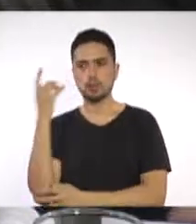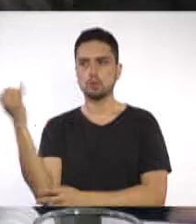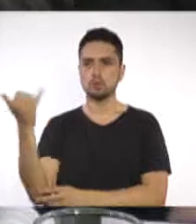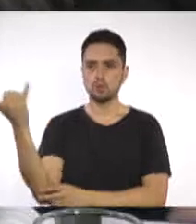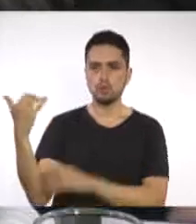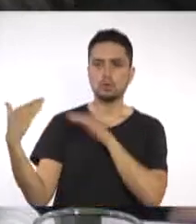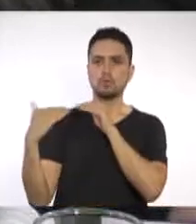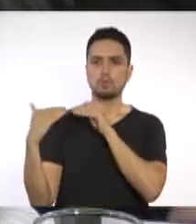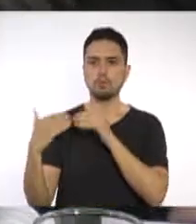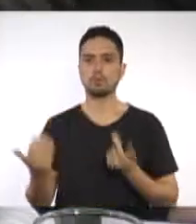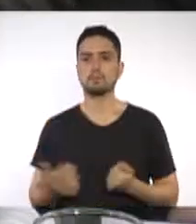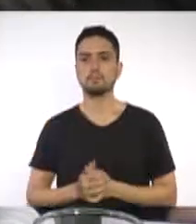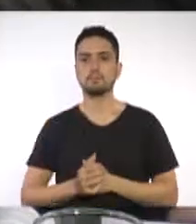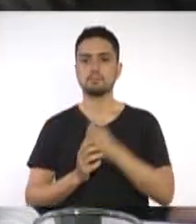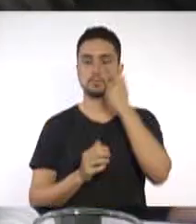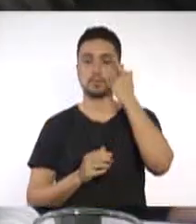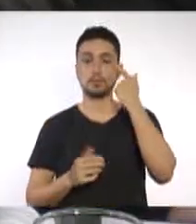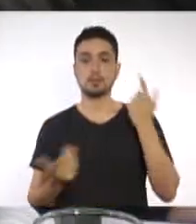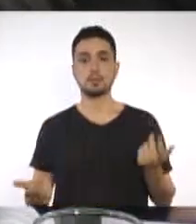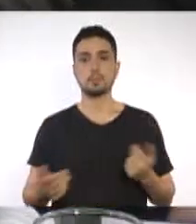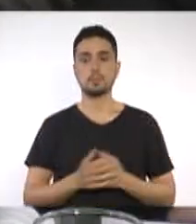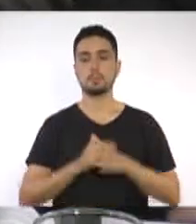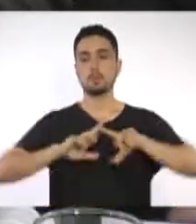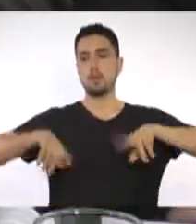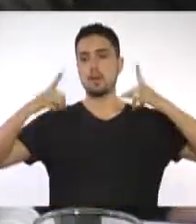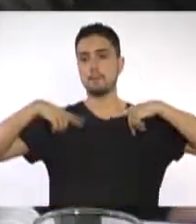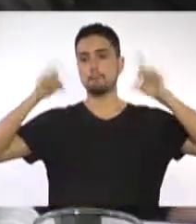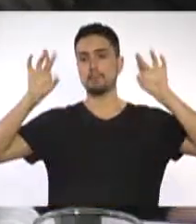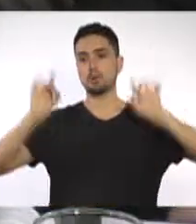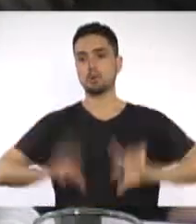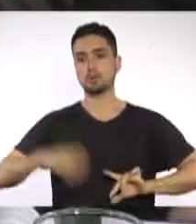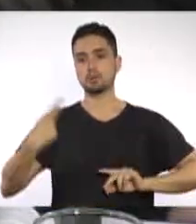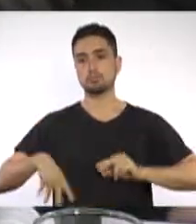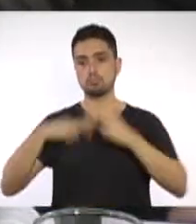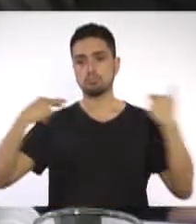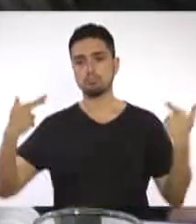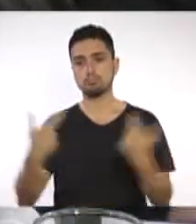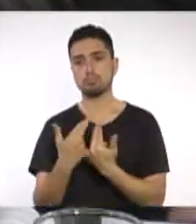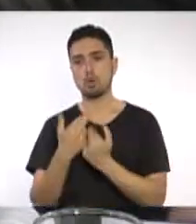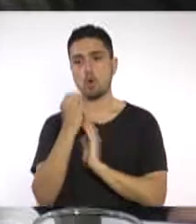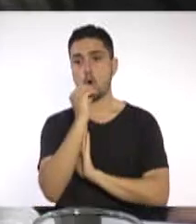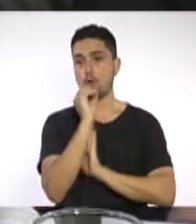seria essa uma prerrogativa da Comissão de Tributação emitir ofício